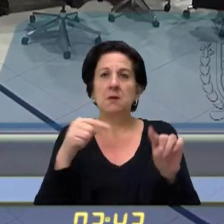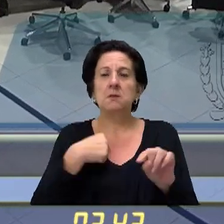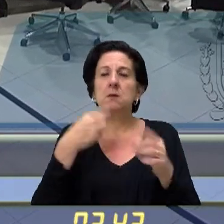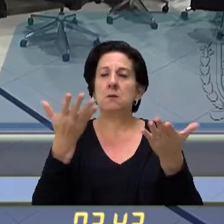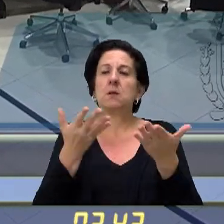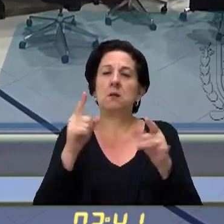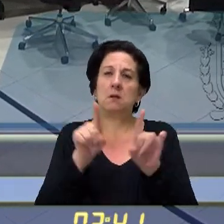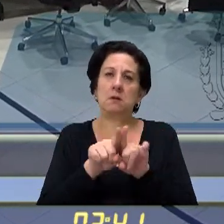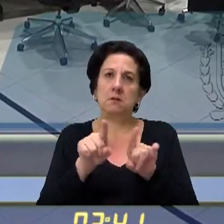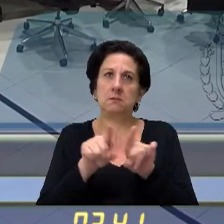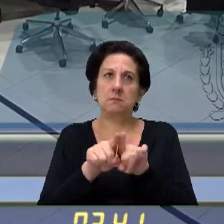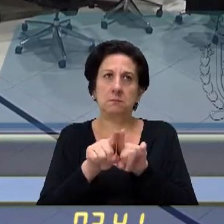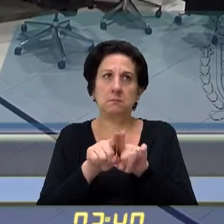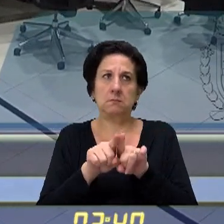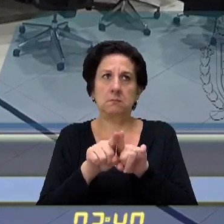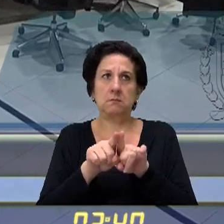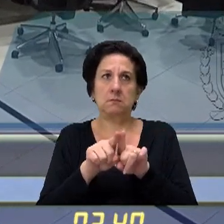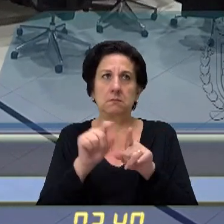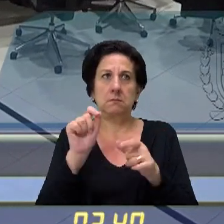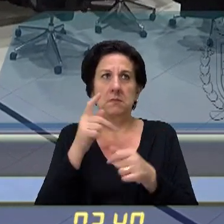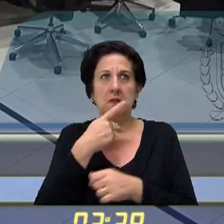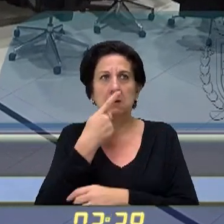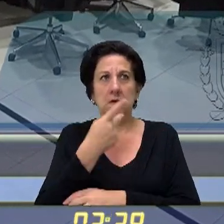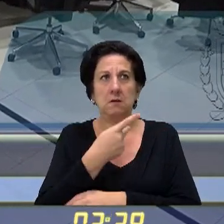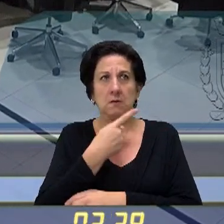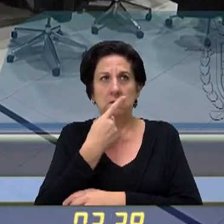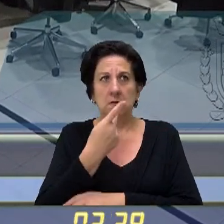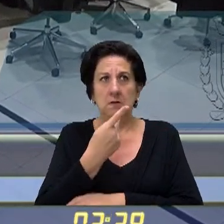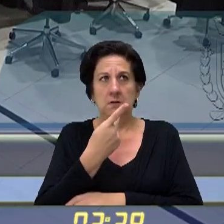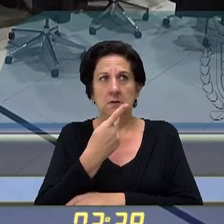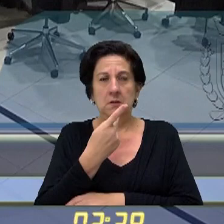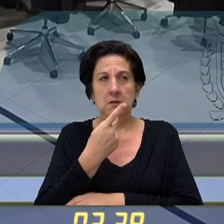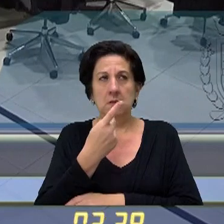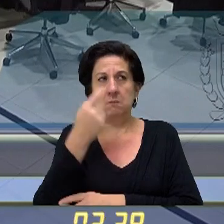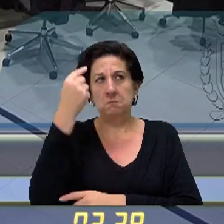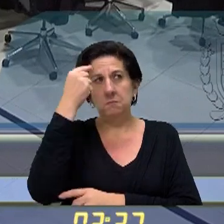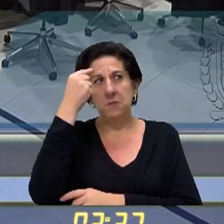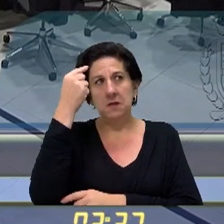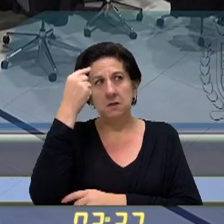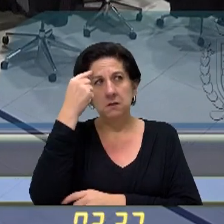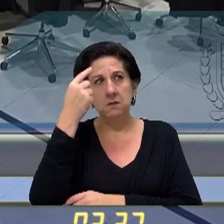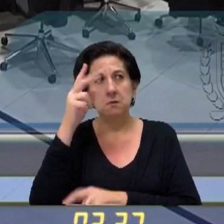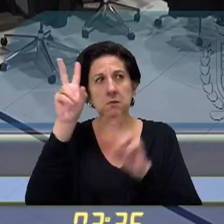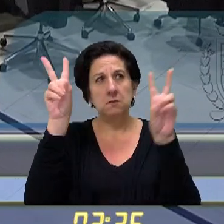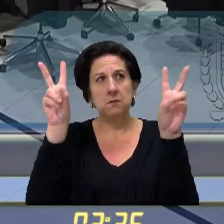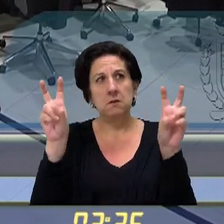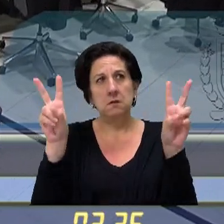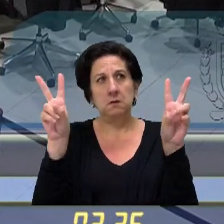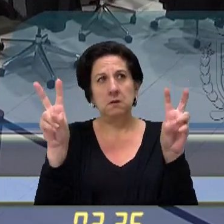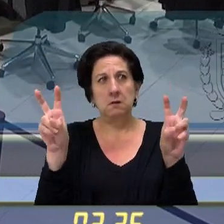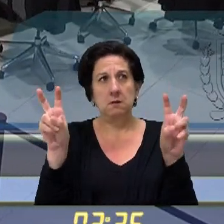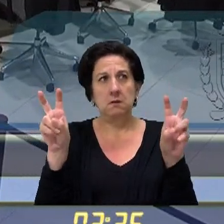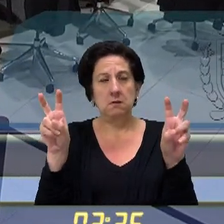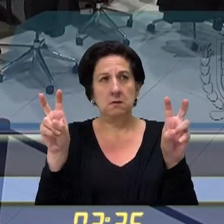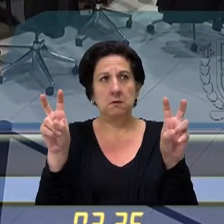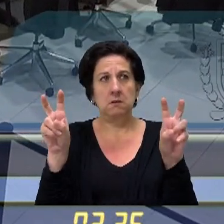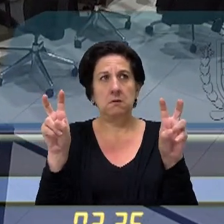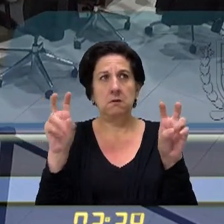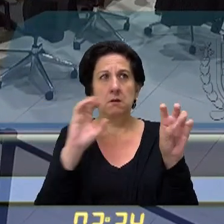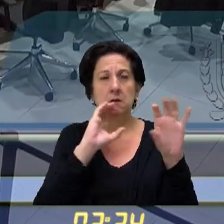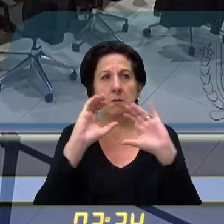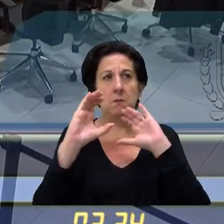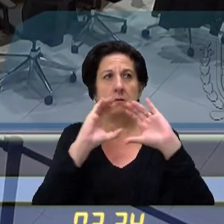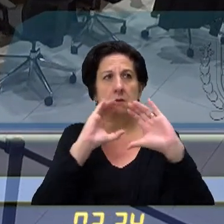também fazer uma reflexão sobre a